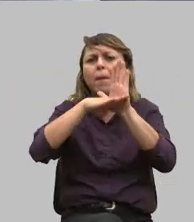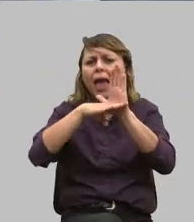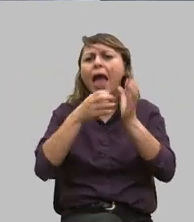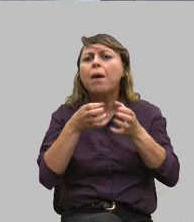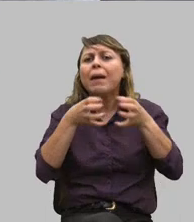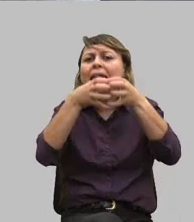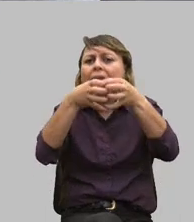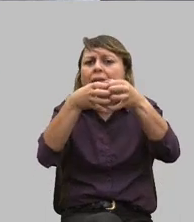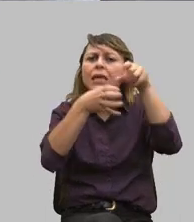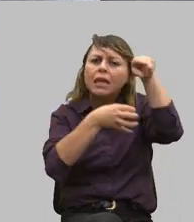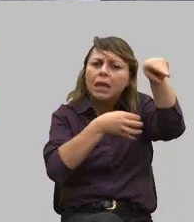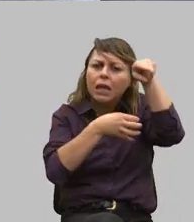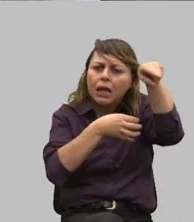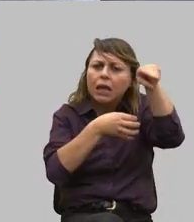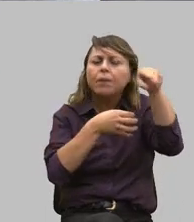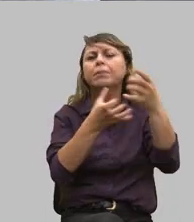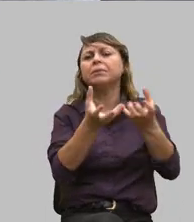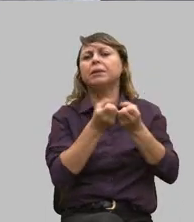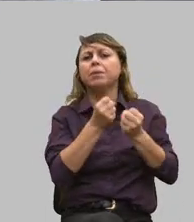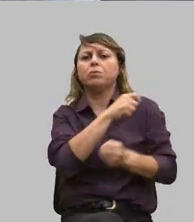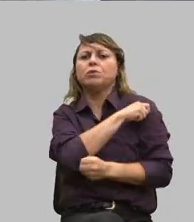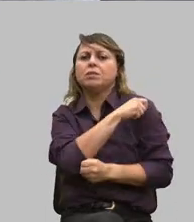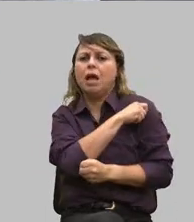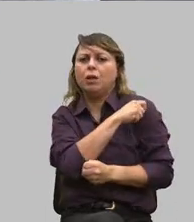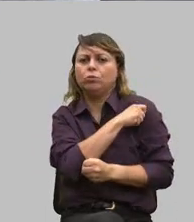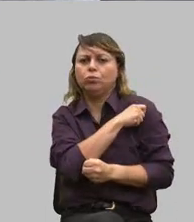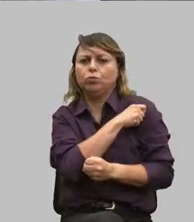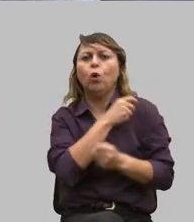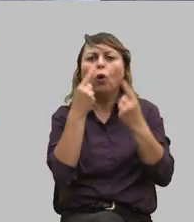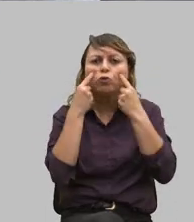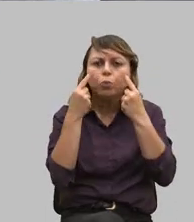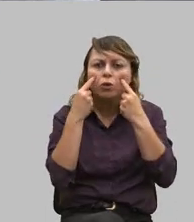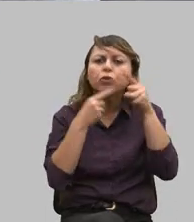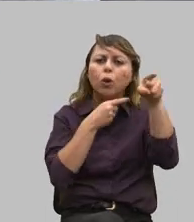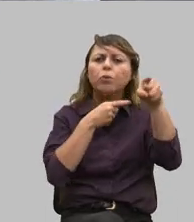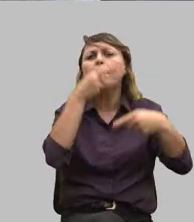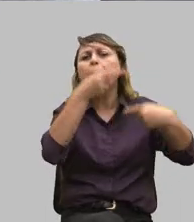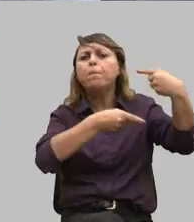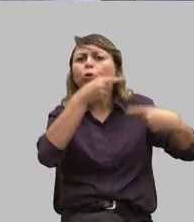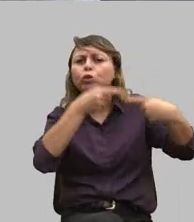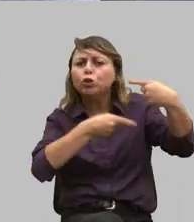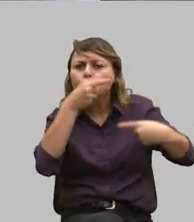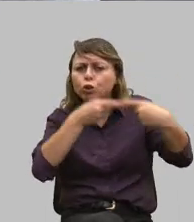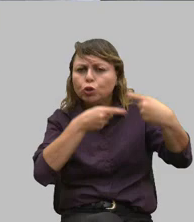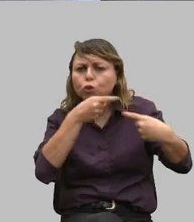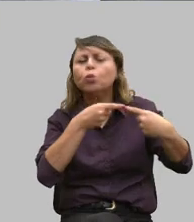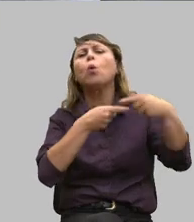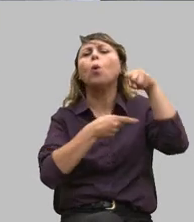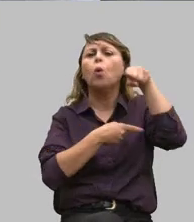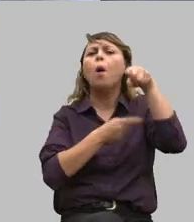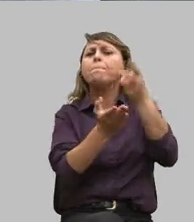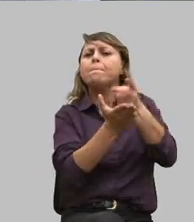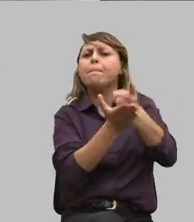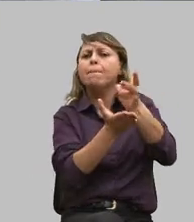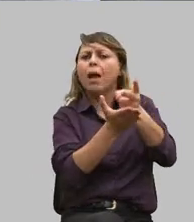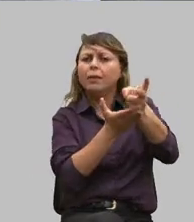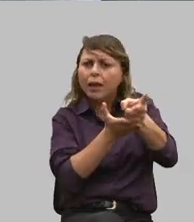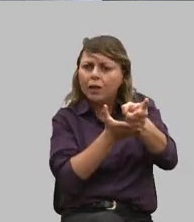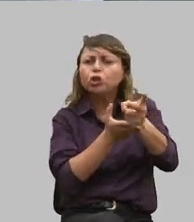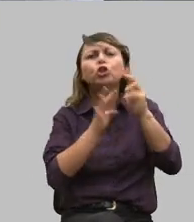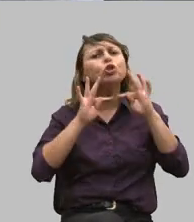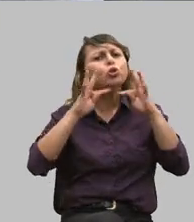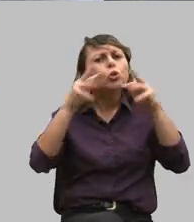Espero que que seja um programa permanente uma político permanente pode contar com as prefeituras eu tenho certeza disso todos os